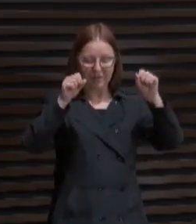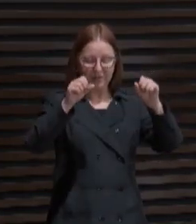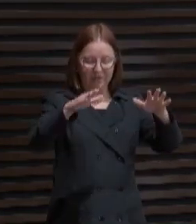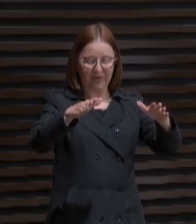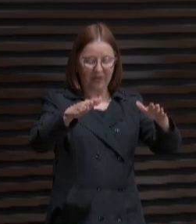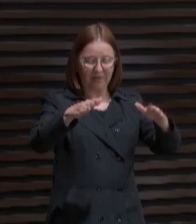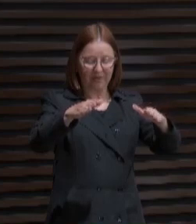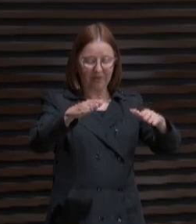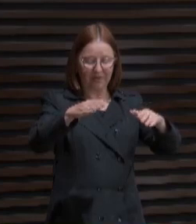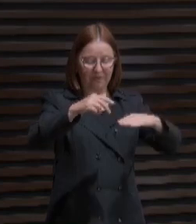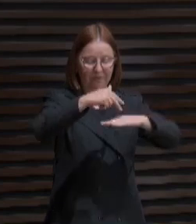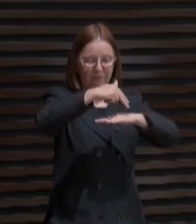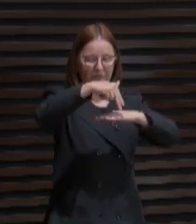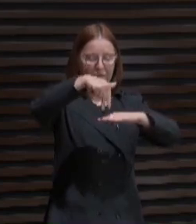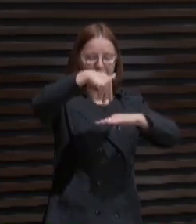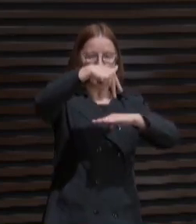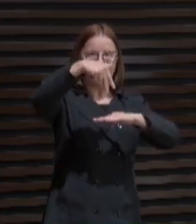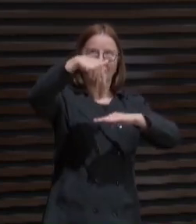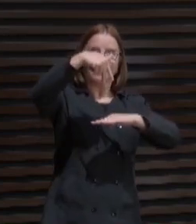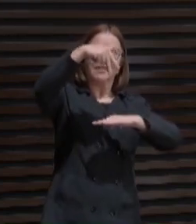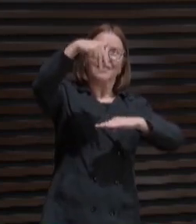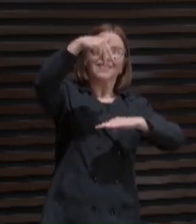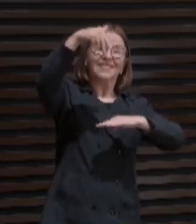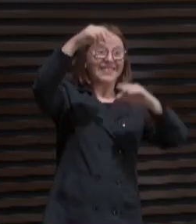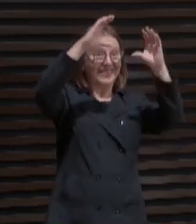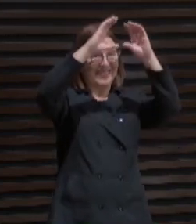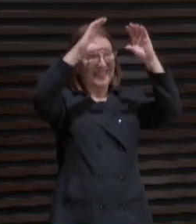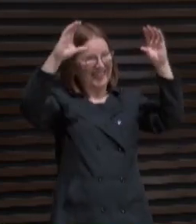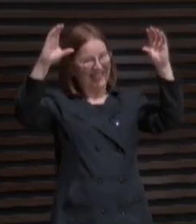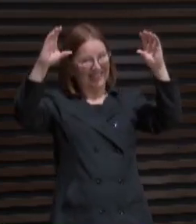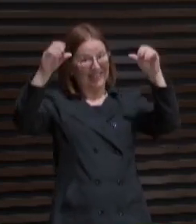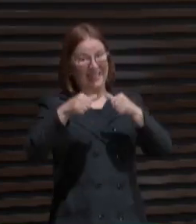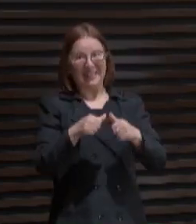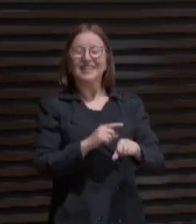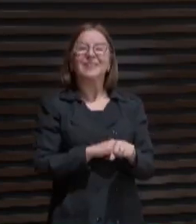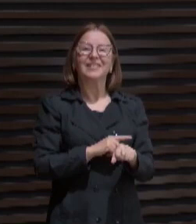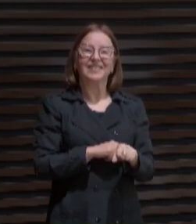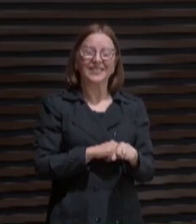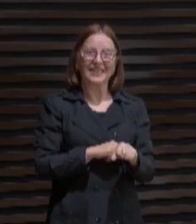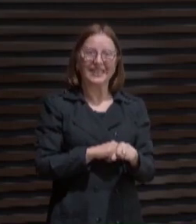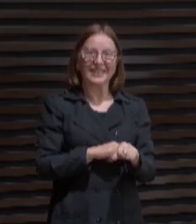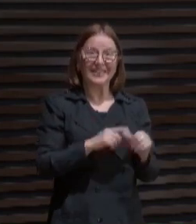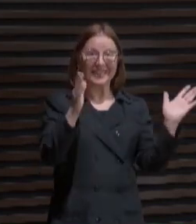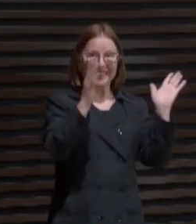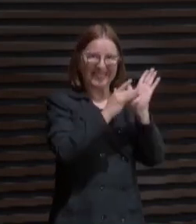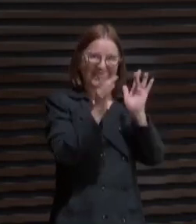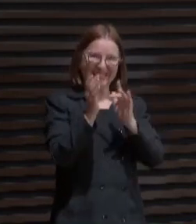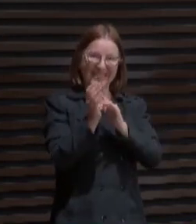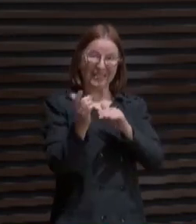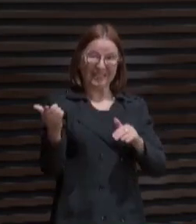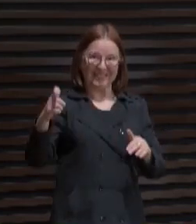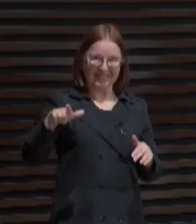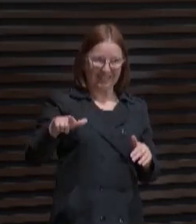retirando deles, sendo elevado para o céu. Nesse momento em que Jesus